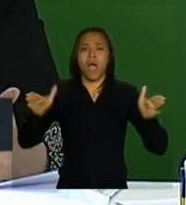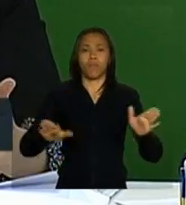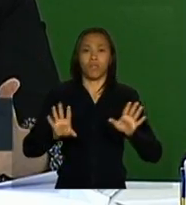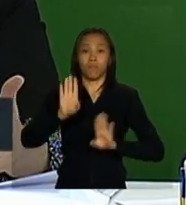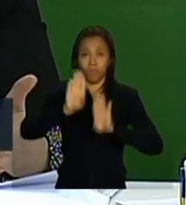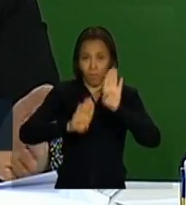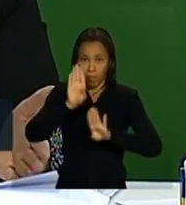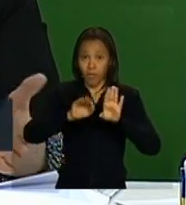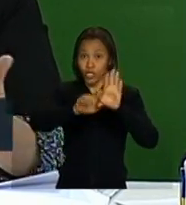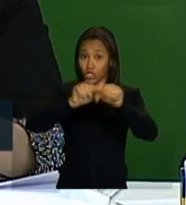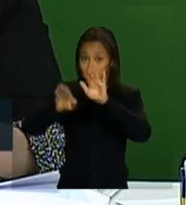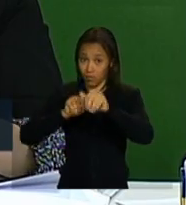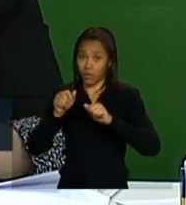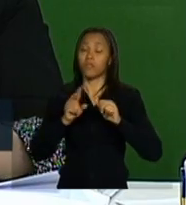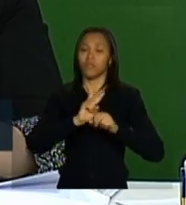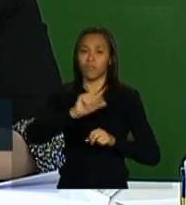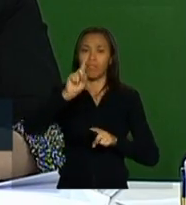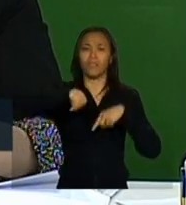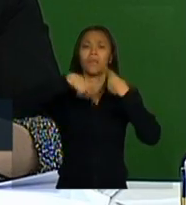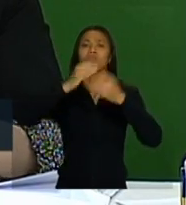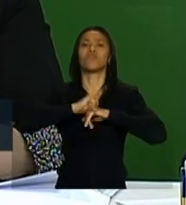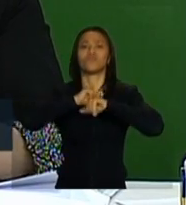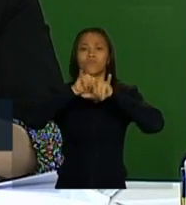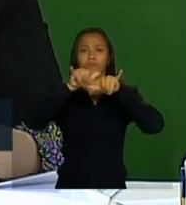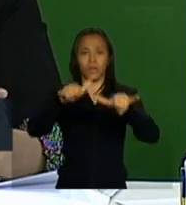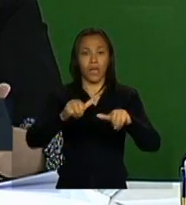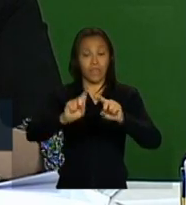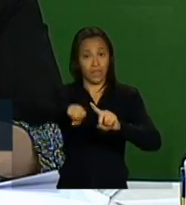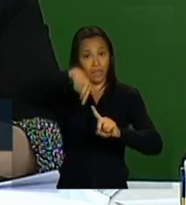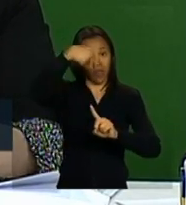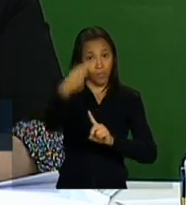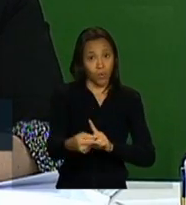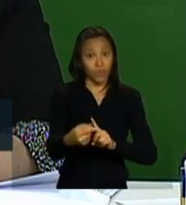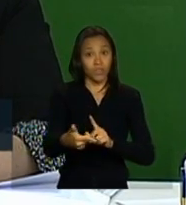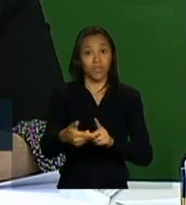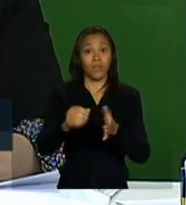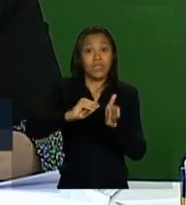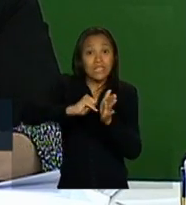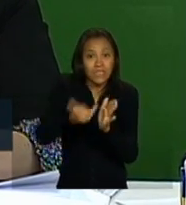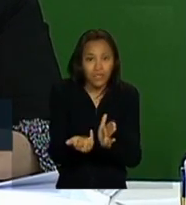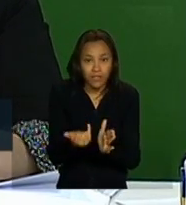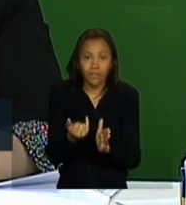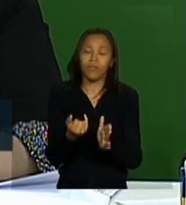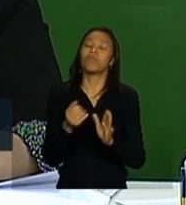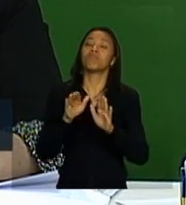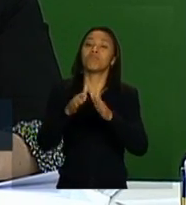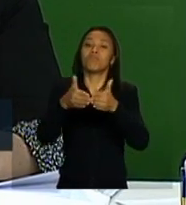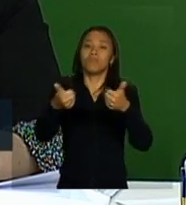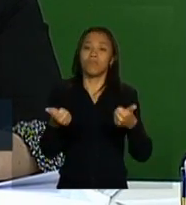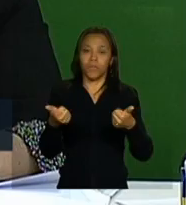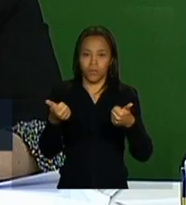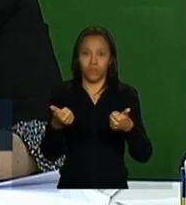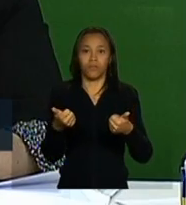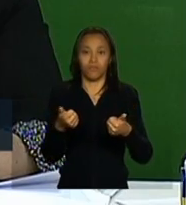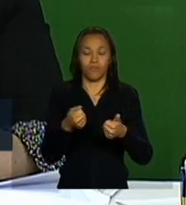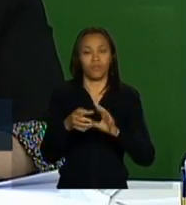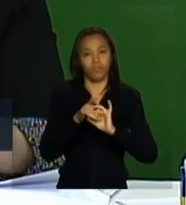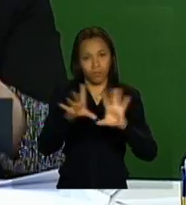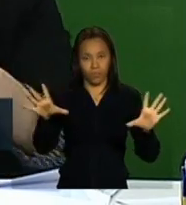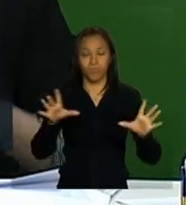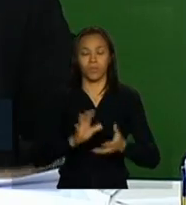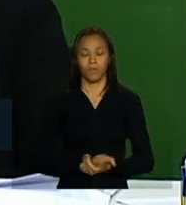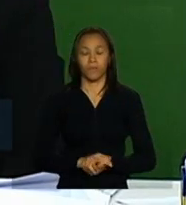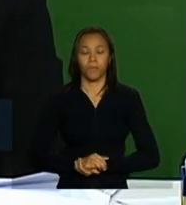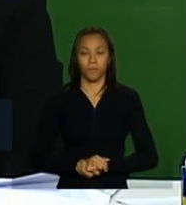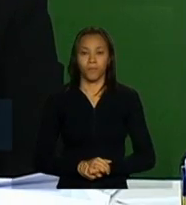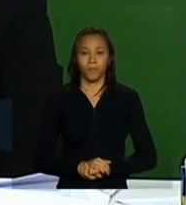chamada pública. Nós só vamos publicizar isso após a inscrição, portanto, de requerimento para o pedido de autorização.